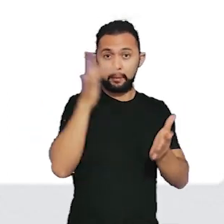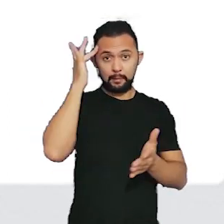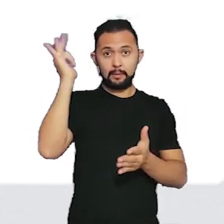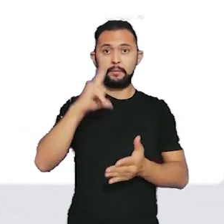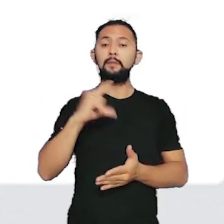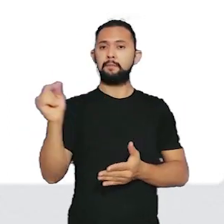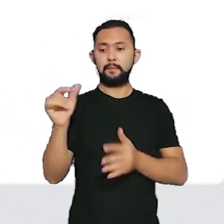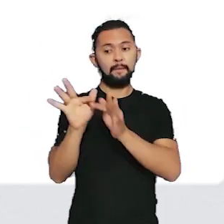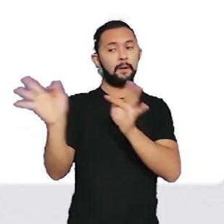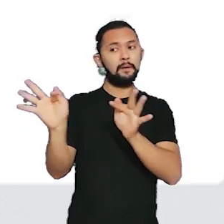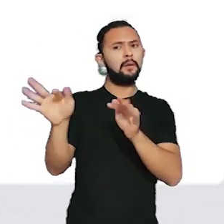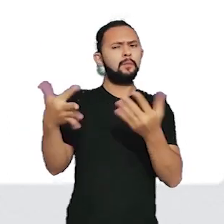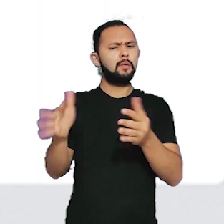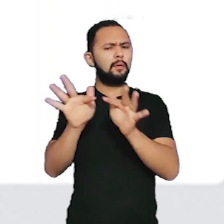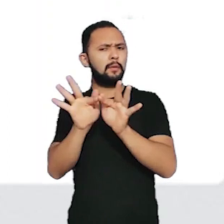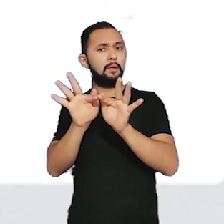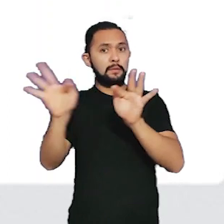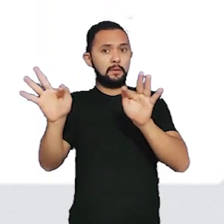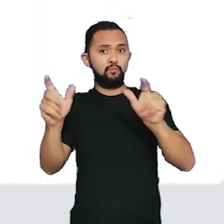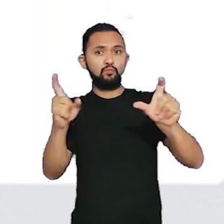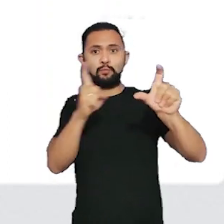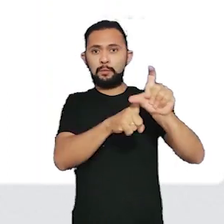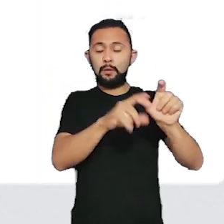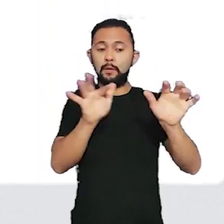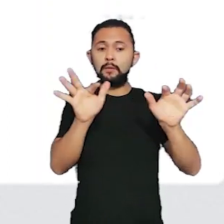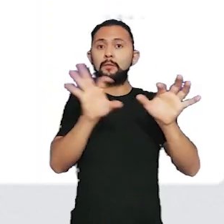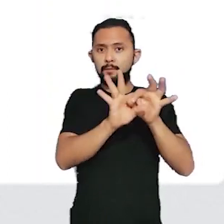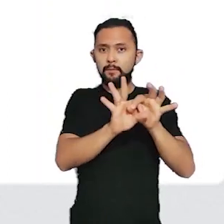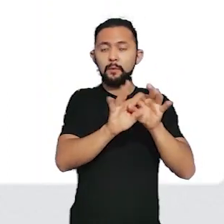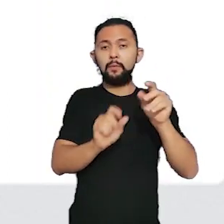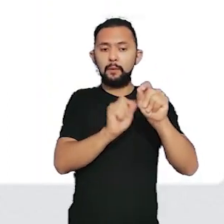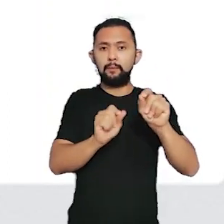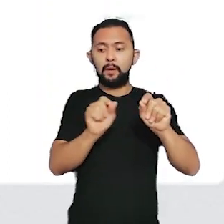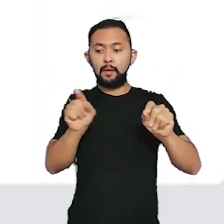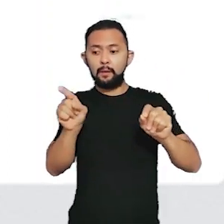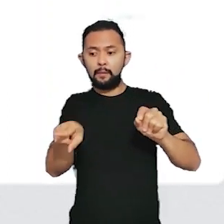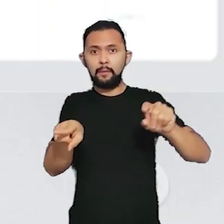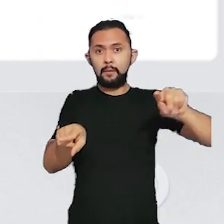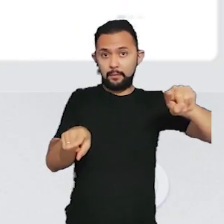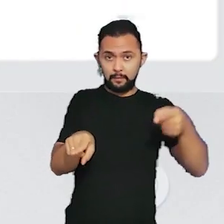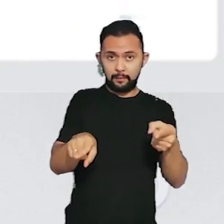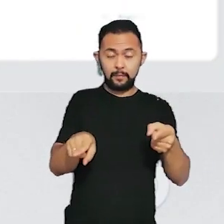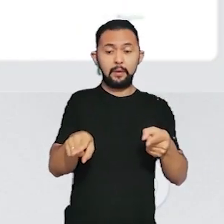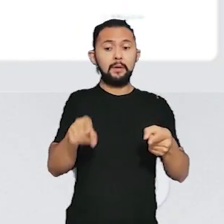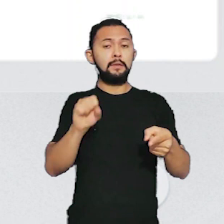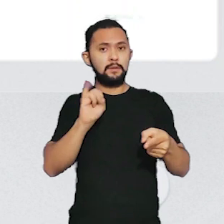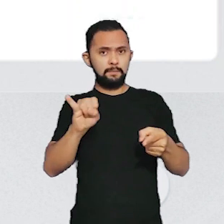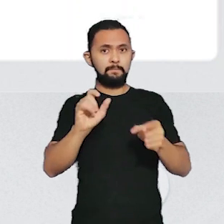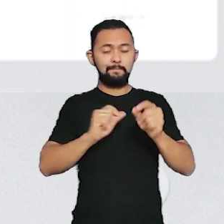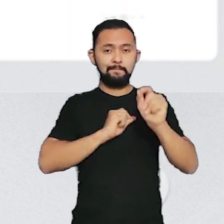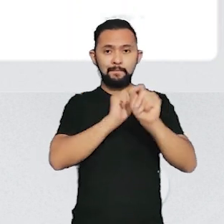a oração subordinada é essa aqui, pessoal, ó, e ela está sendo separada por vírgula. Se ela é separada por vírgula, ela